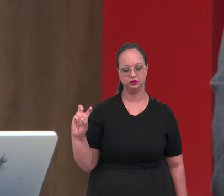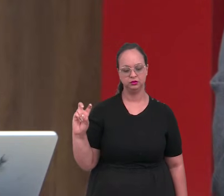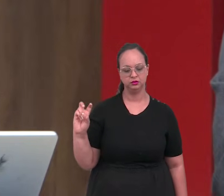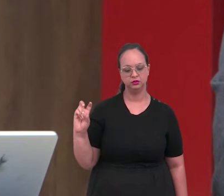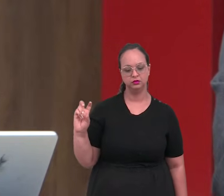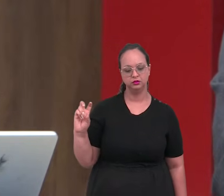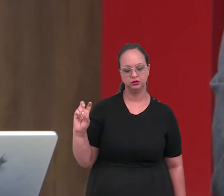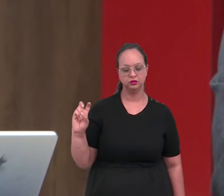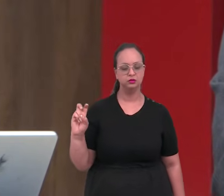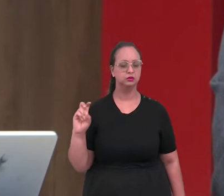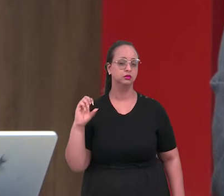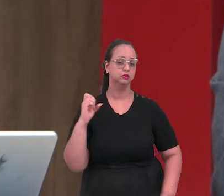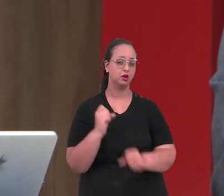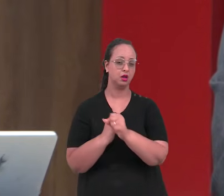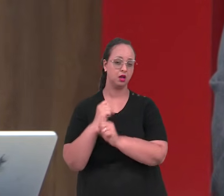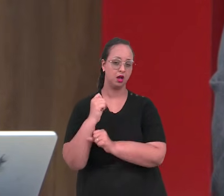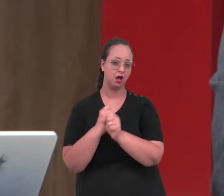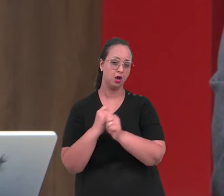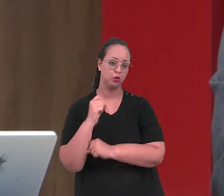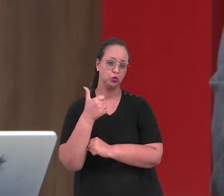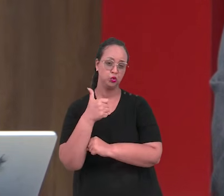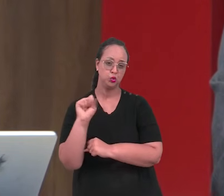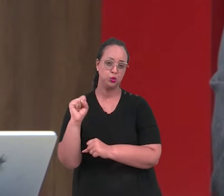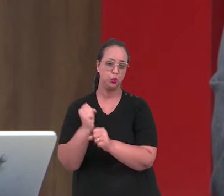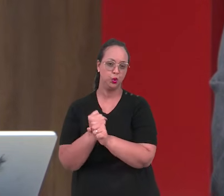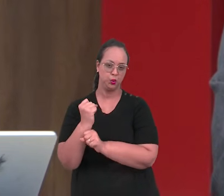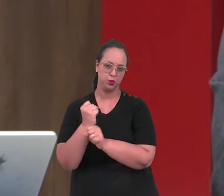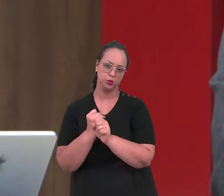muitos anos. Então, o que acontece?